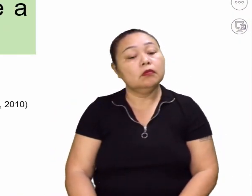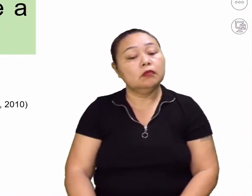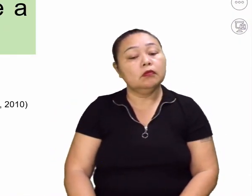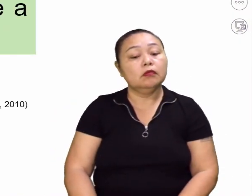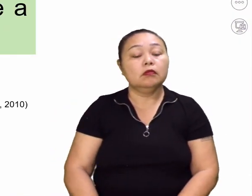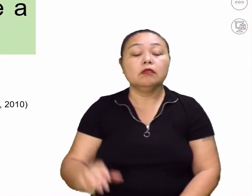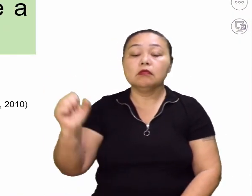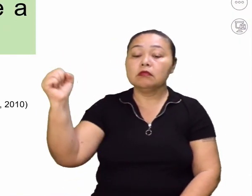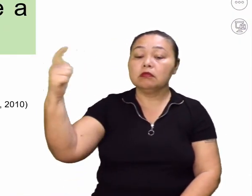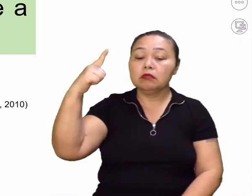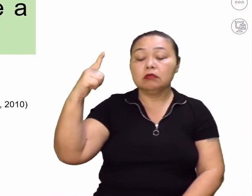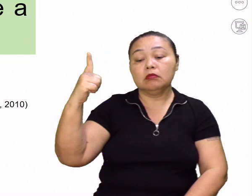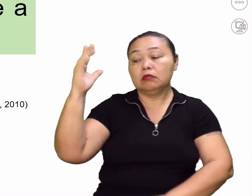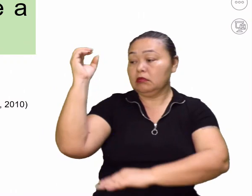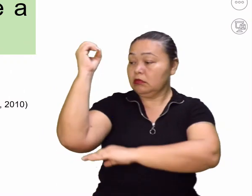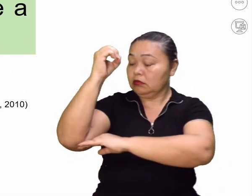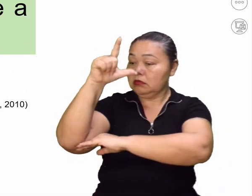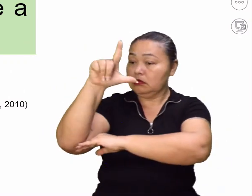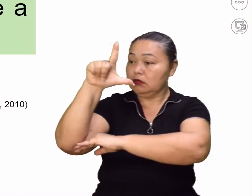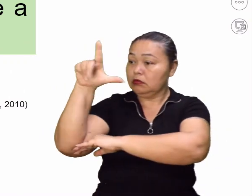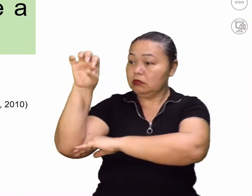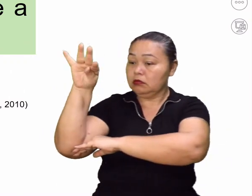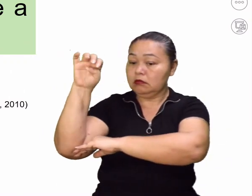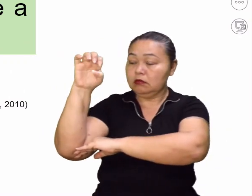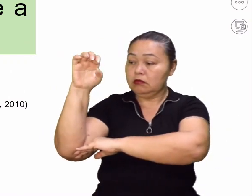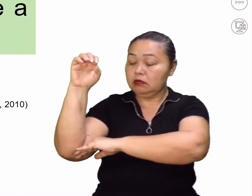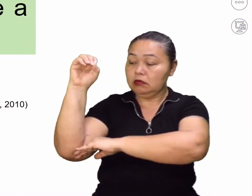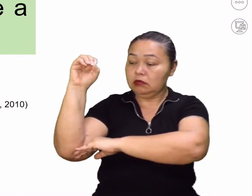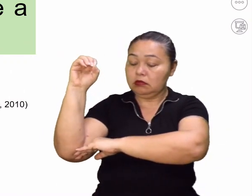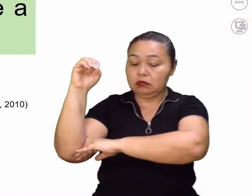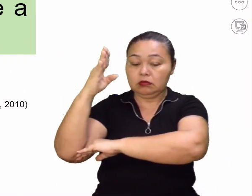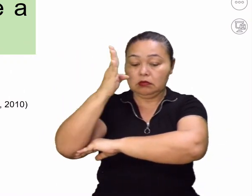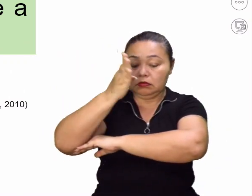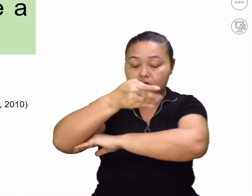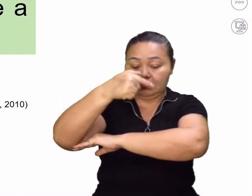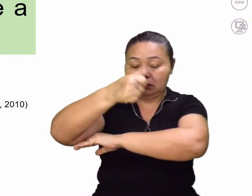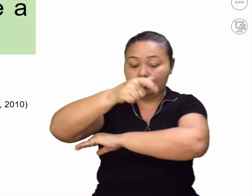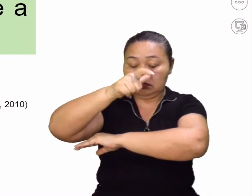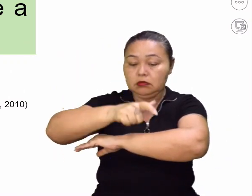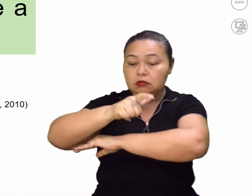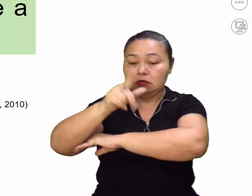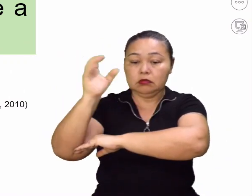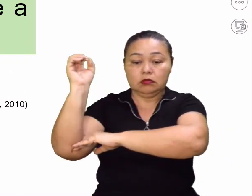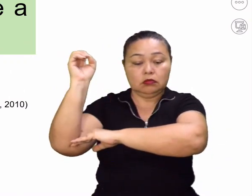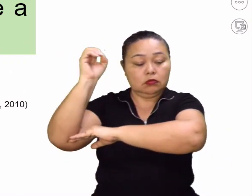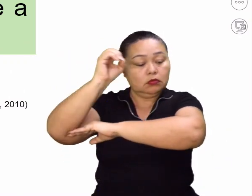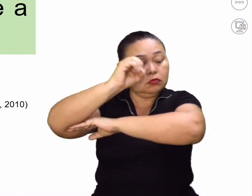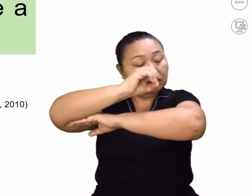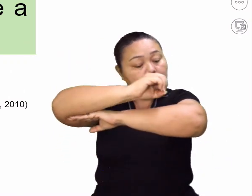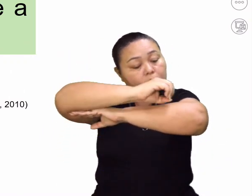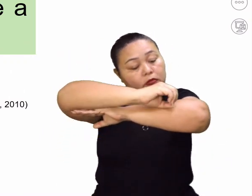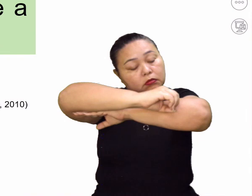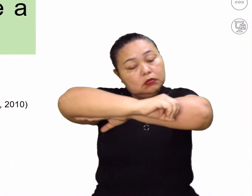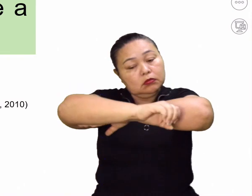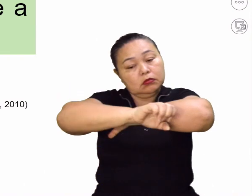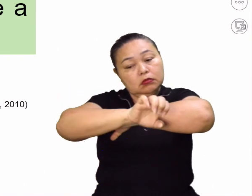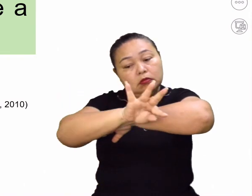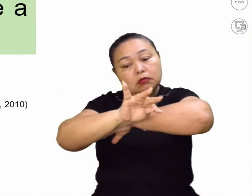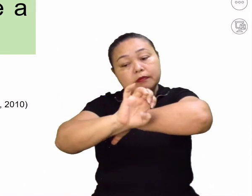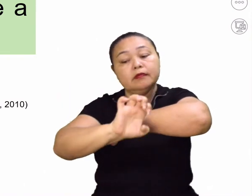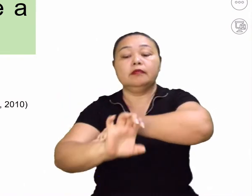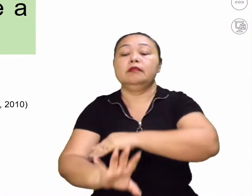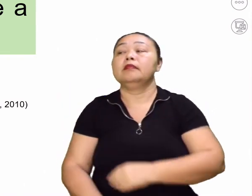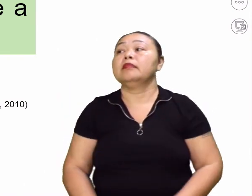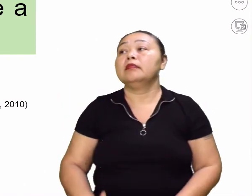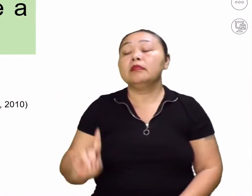O sol sempre nasce a leste do local que nos encontramos e se põe a